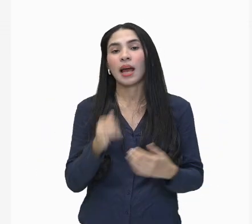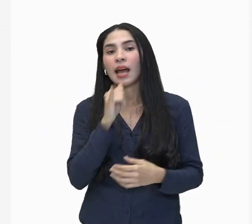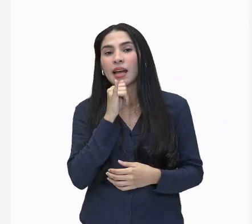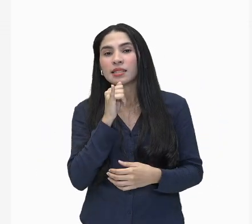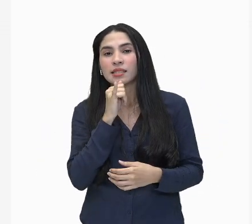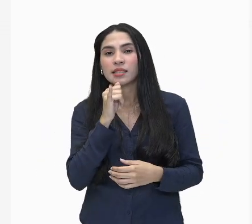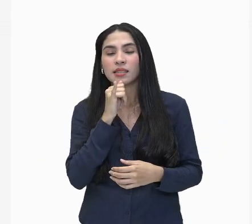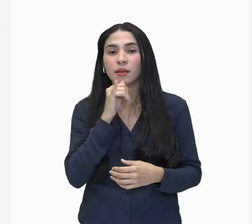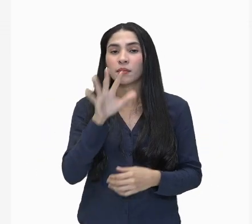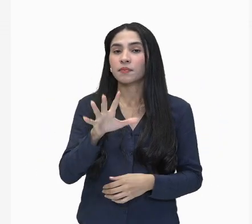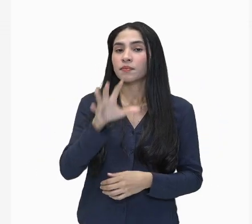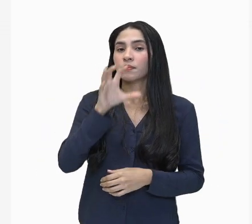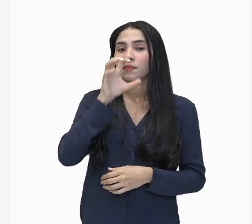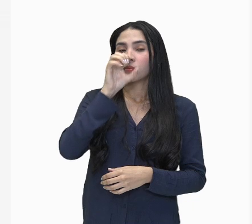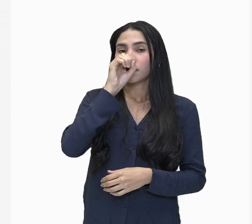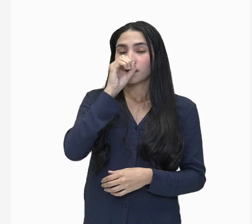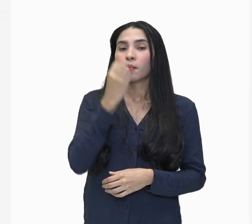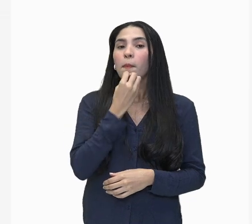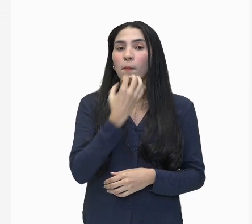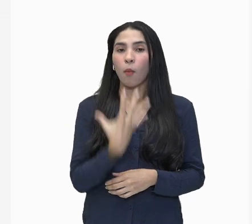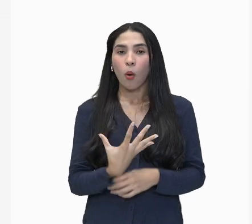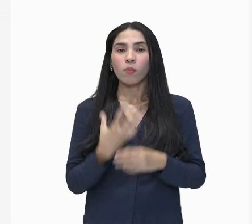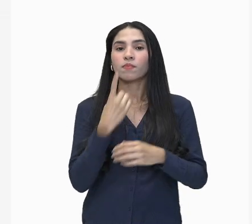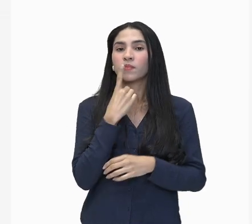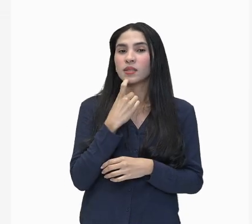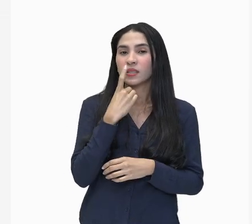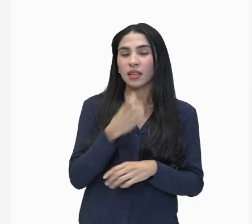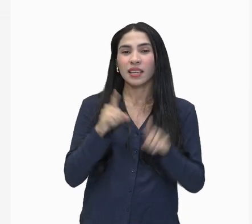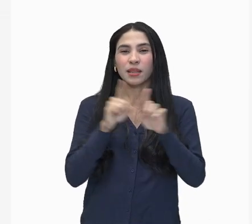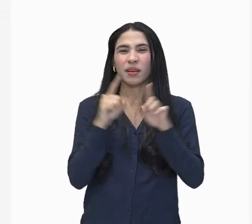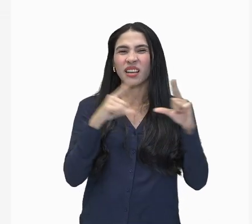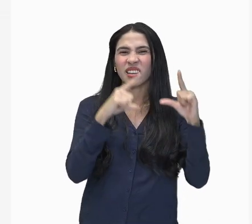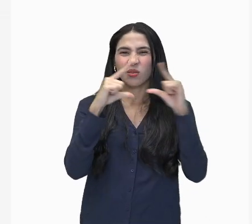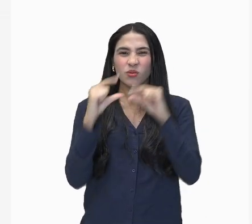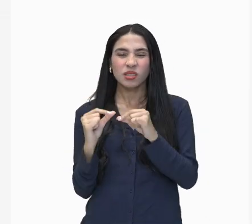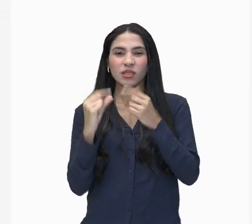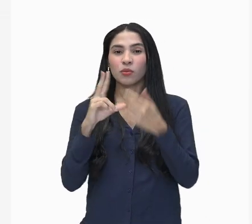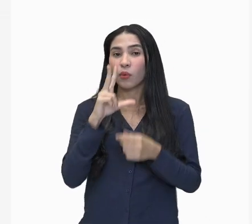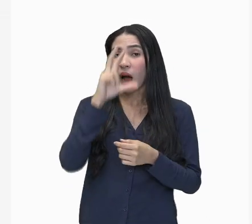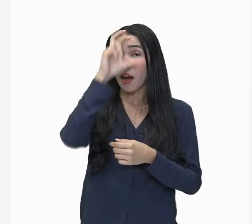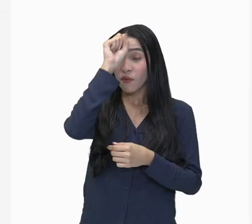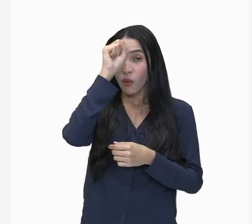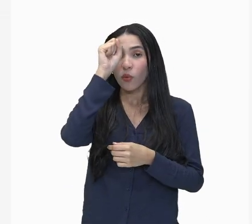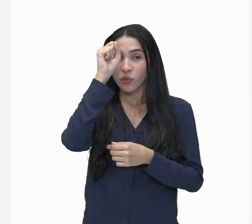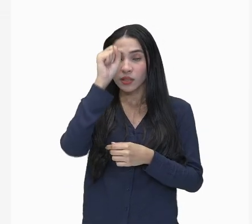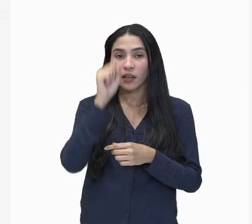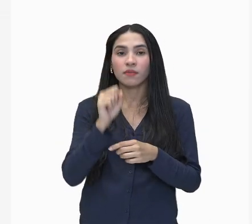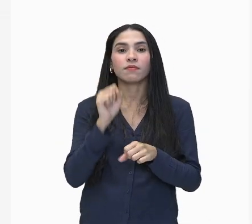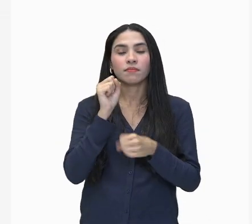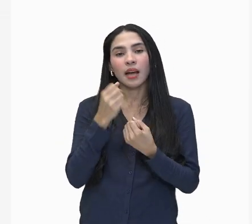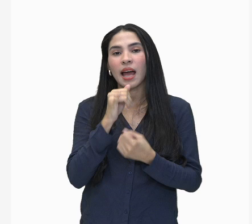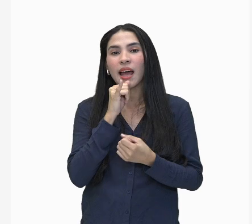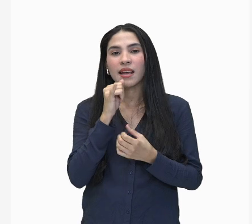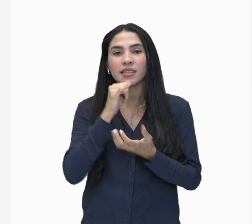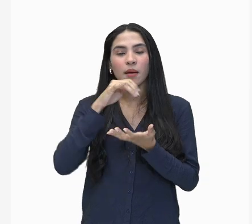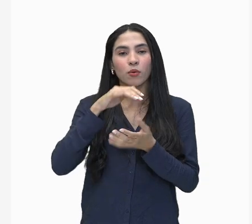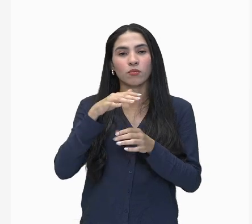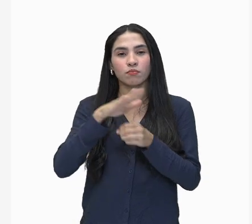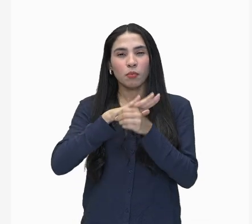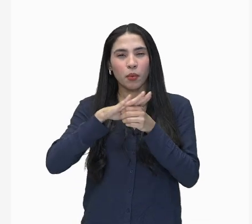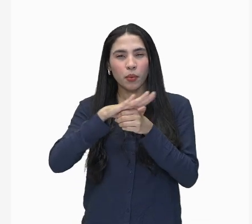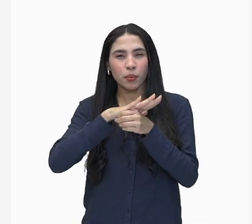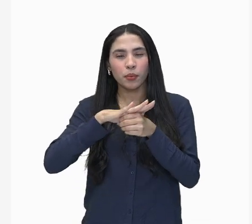de oxigênio pelo sangue e com isso reduzindo a tensão do sistema circulatório, fazendo a pressão diminuir, o